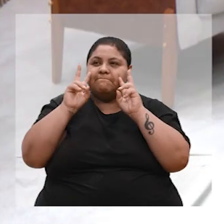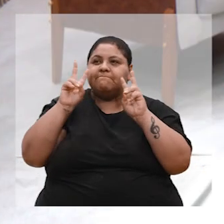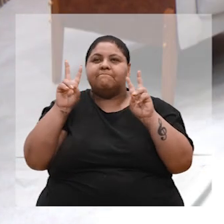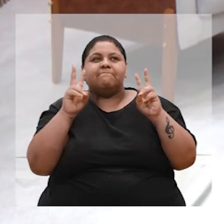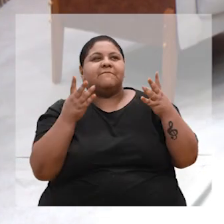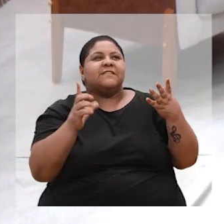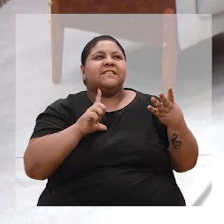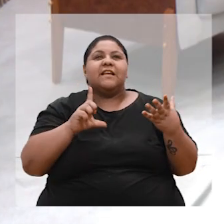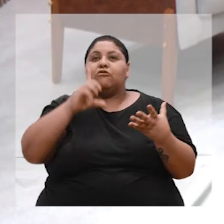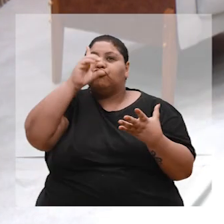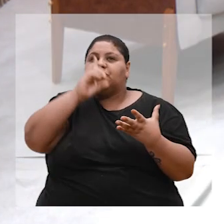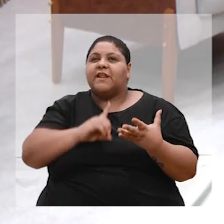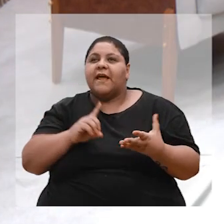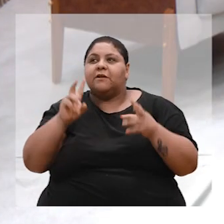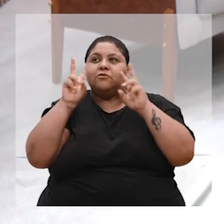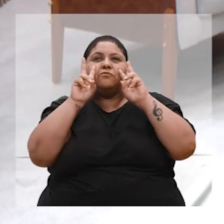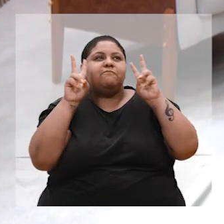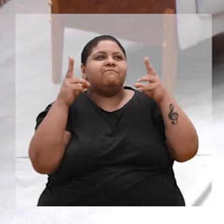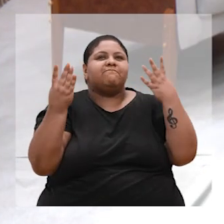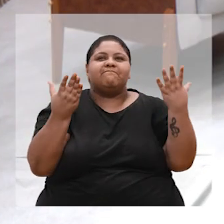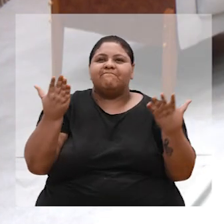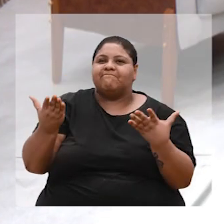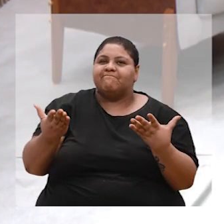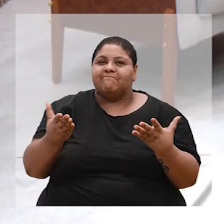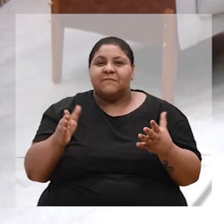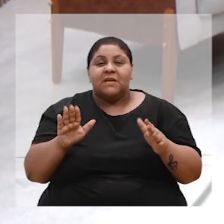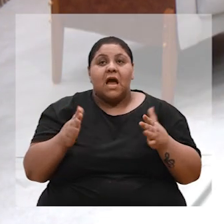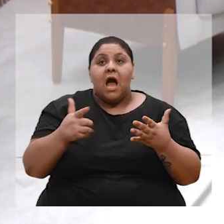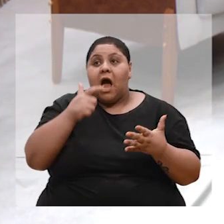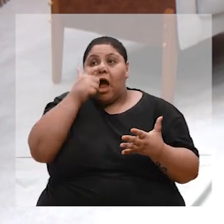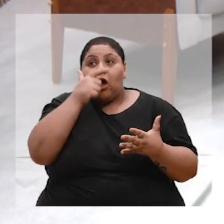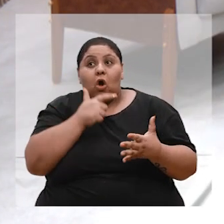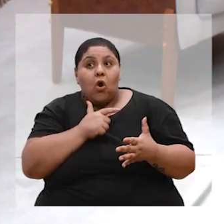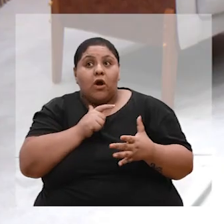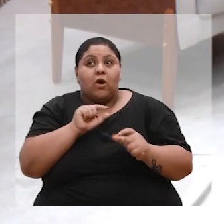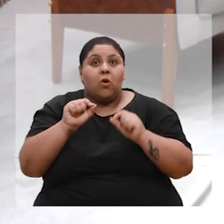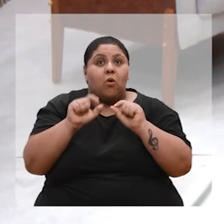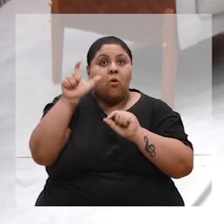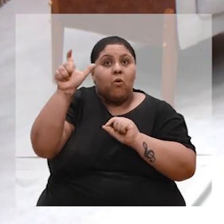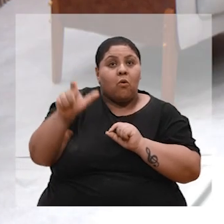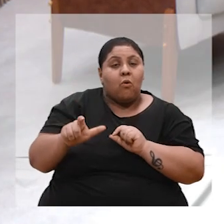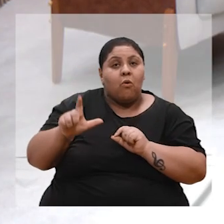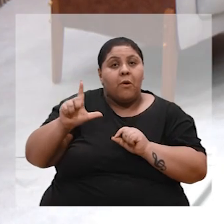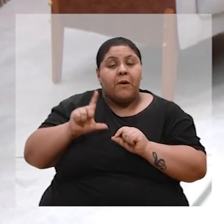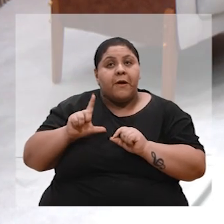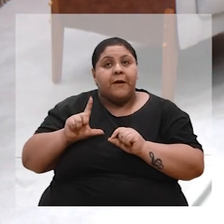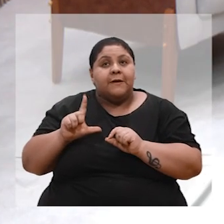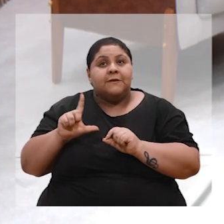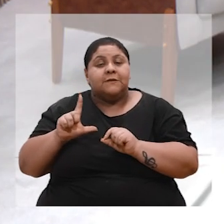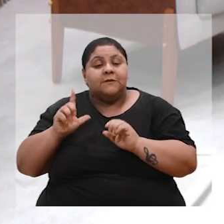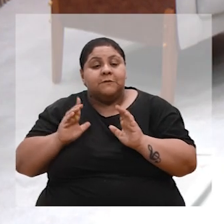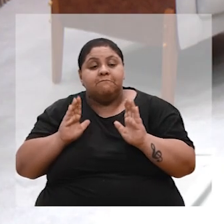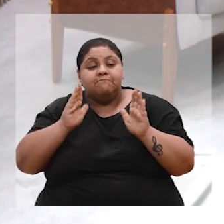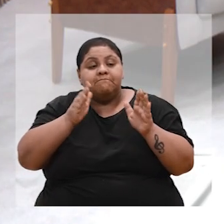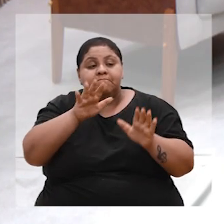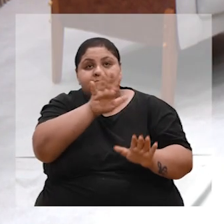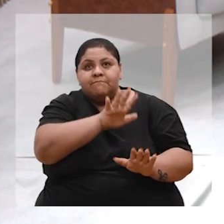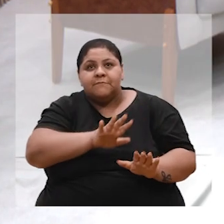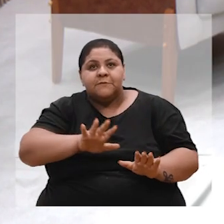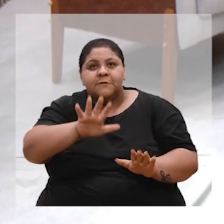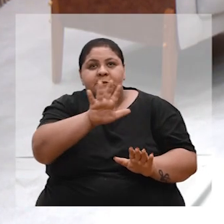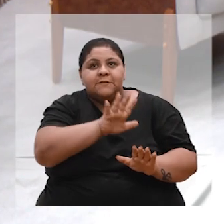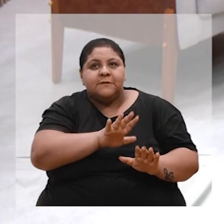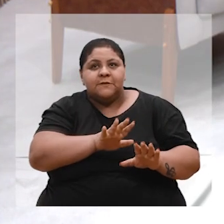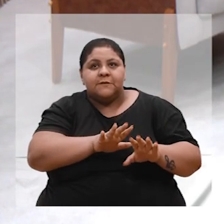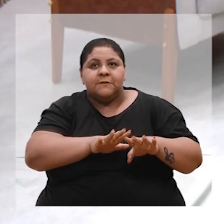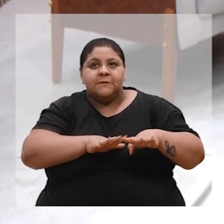o direito a apreciar. Agora, talvez como pessoa, tu tenha mais inclinação para